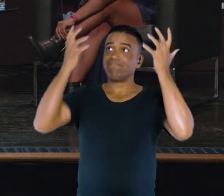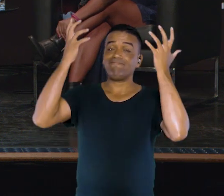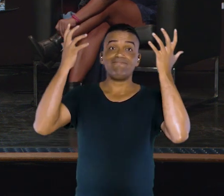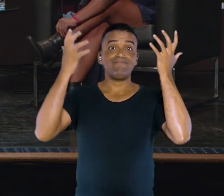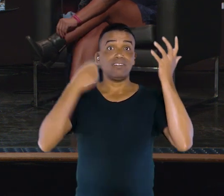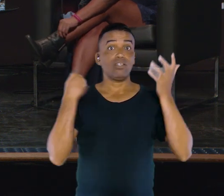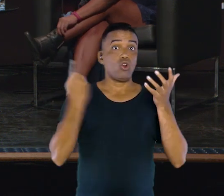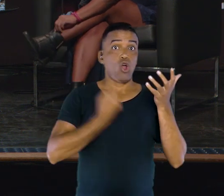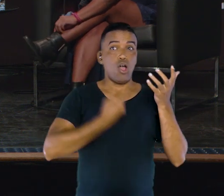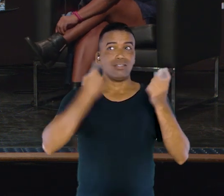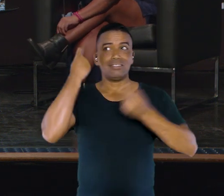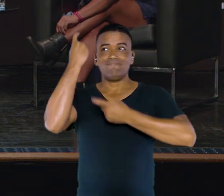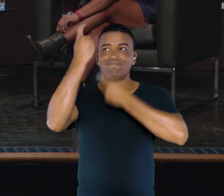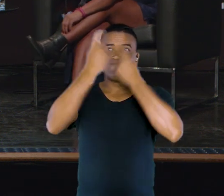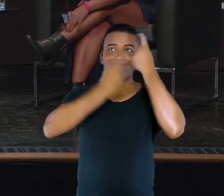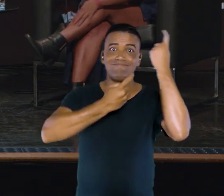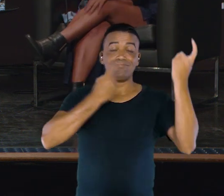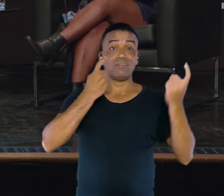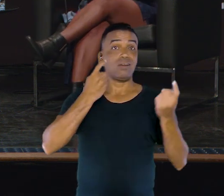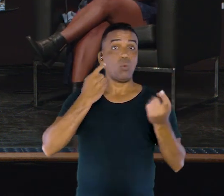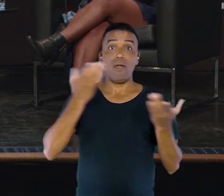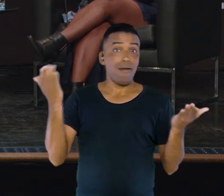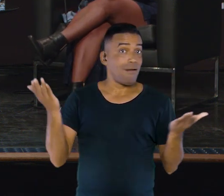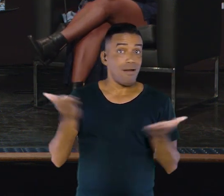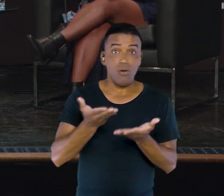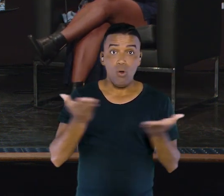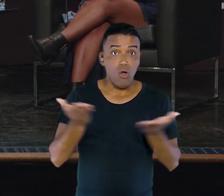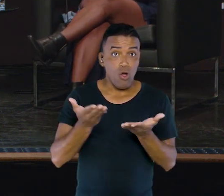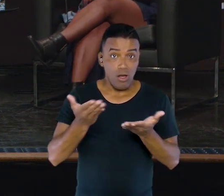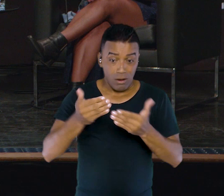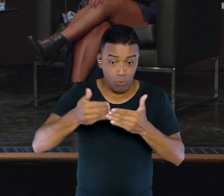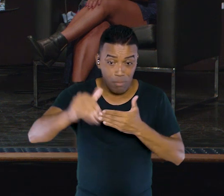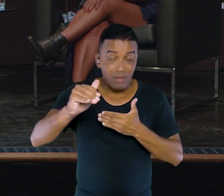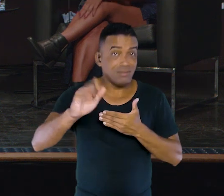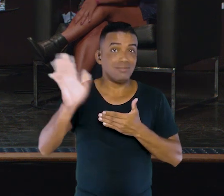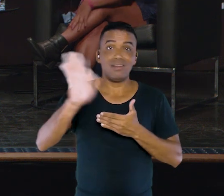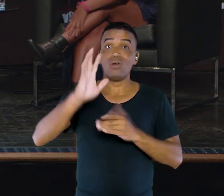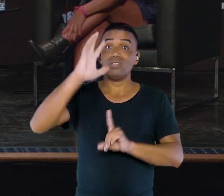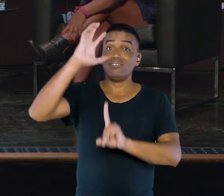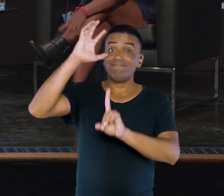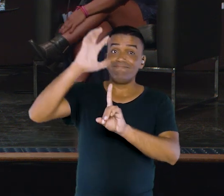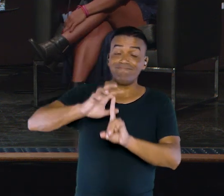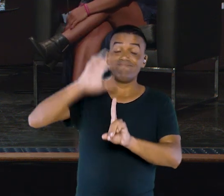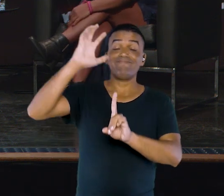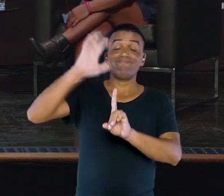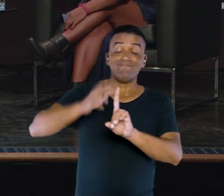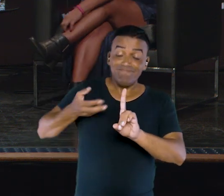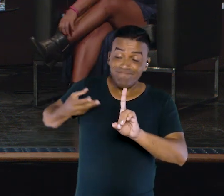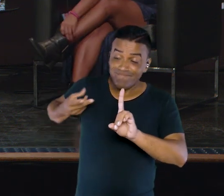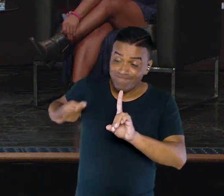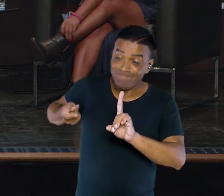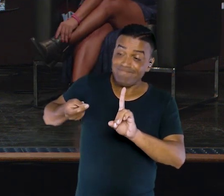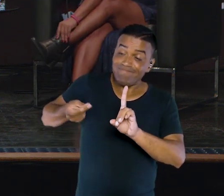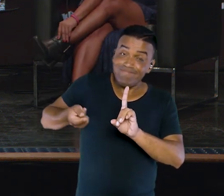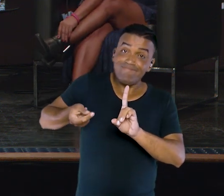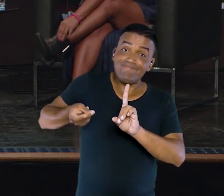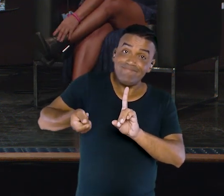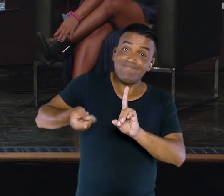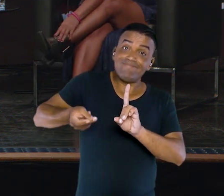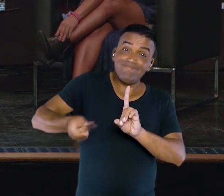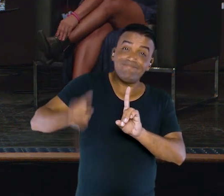essa preocupação não é de agora, né? Essa preocupação tem nos afetado há muito tempo,